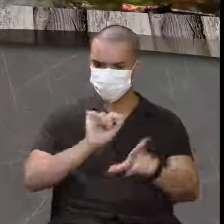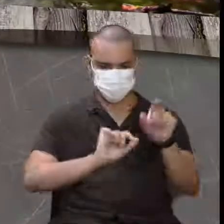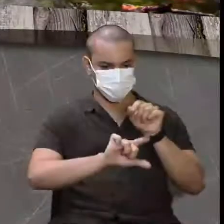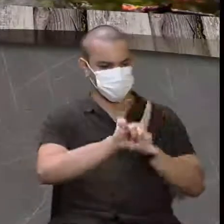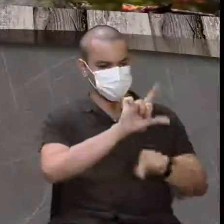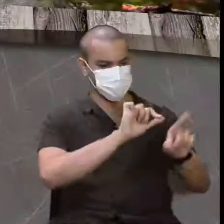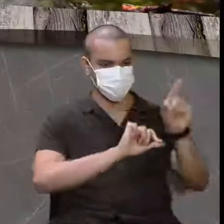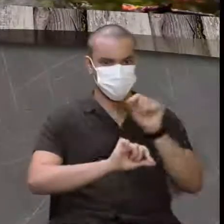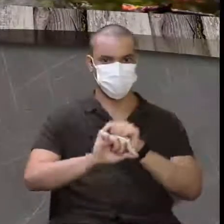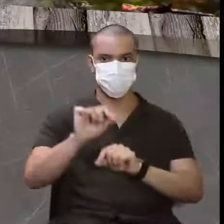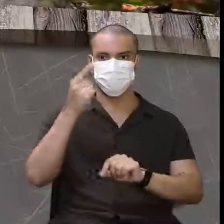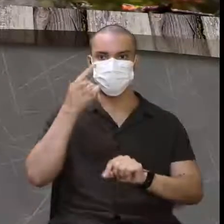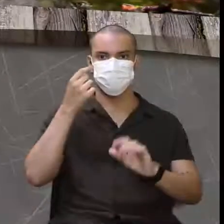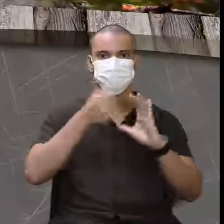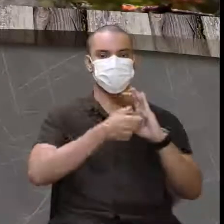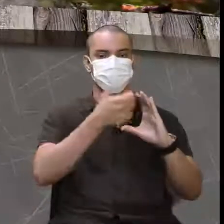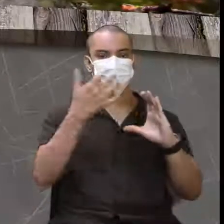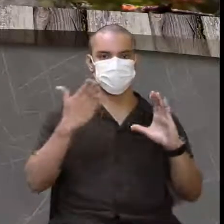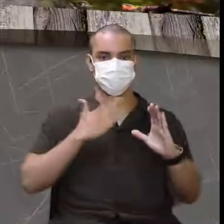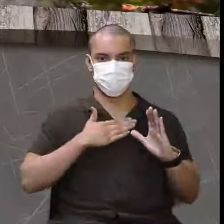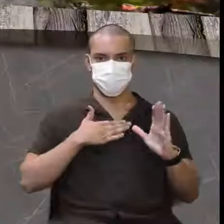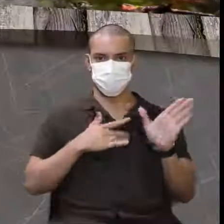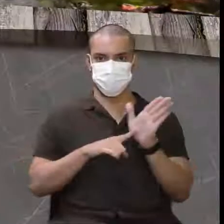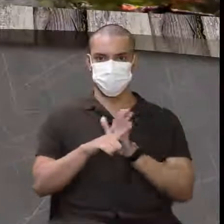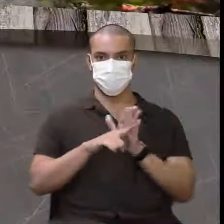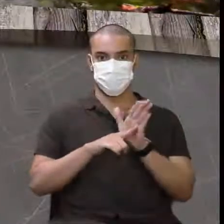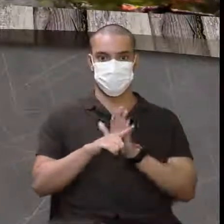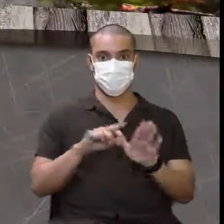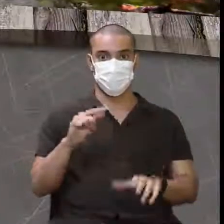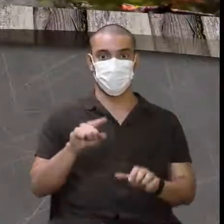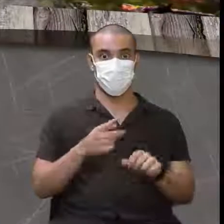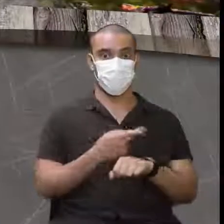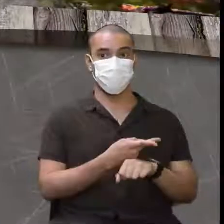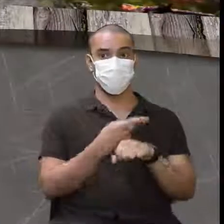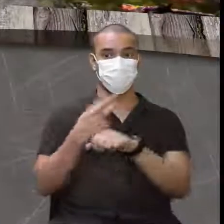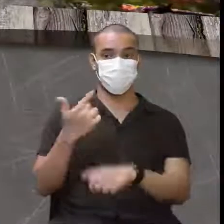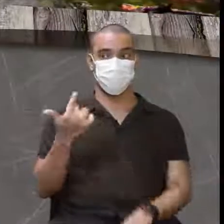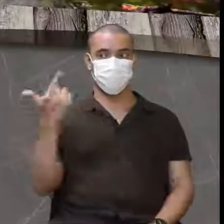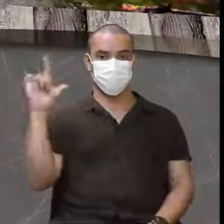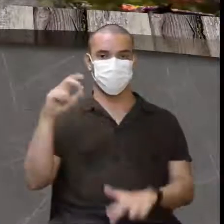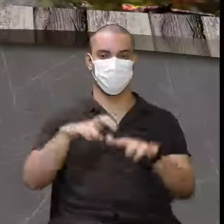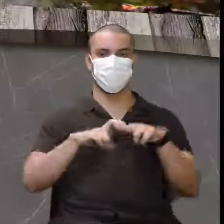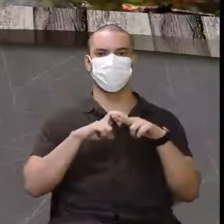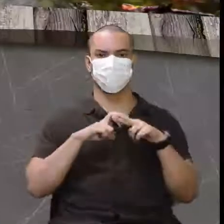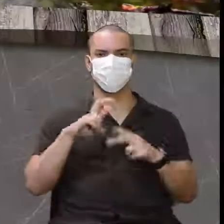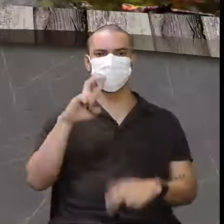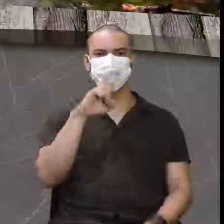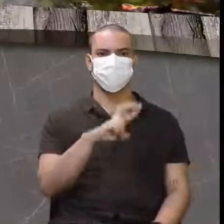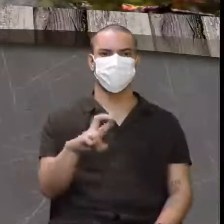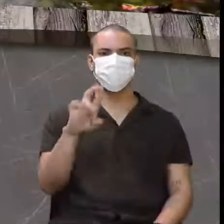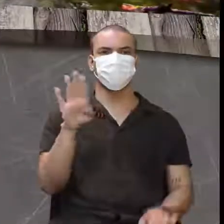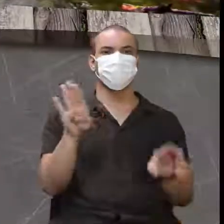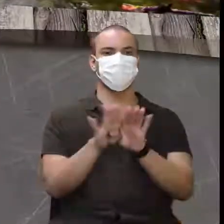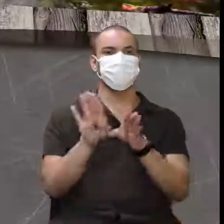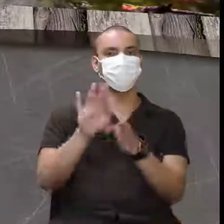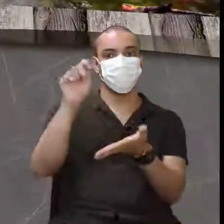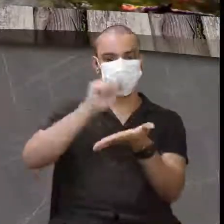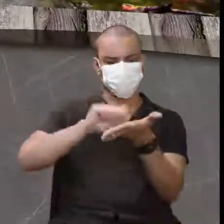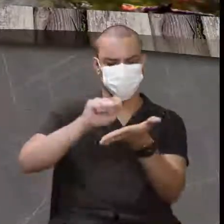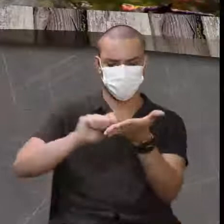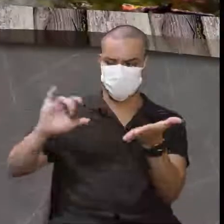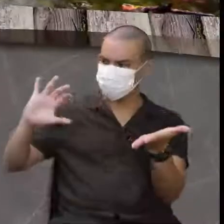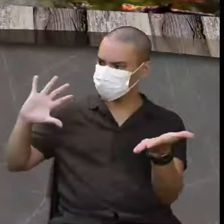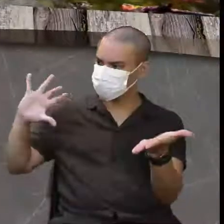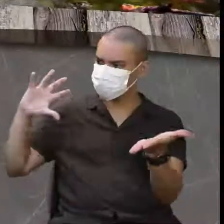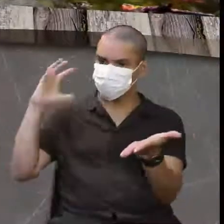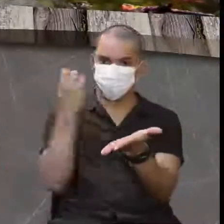tentar selecionar essa característica para a minha pesquisa e eu vou atrás de outras. E aí ele foi observando e foi anotando e registrando para